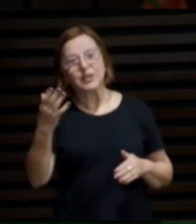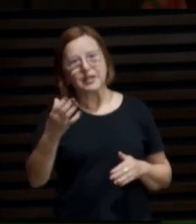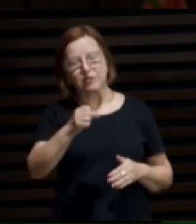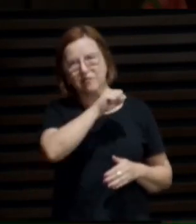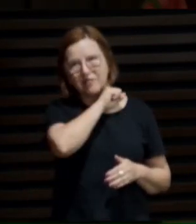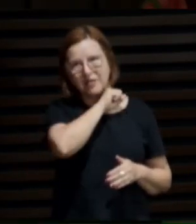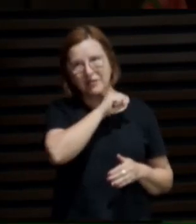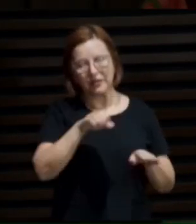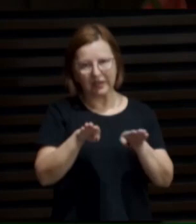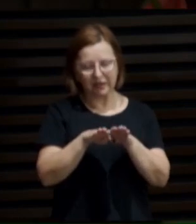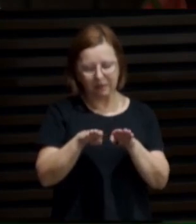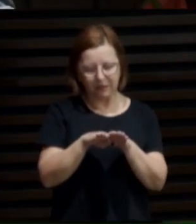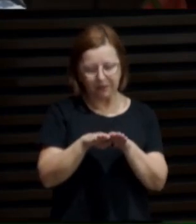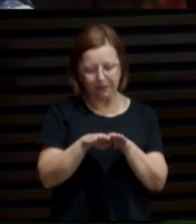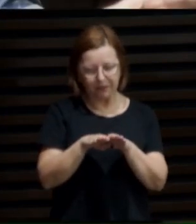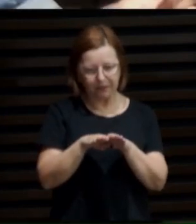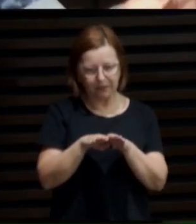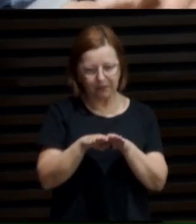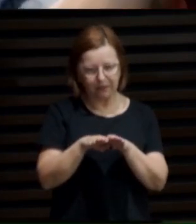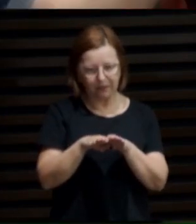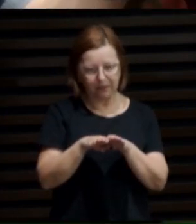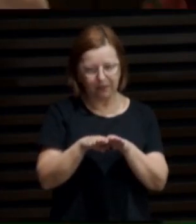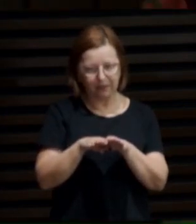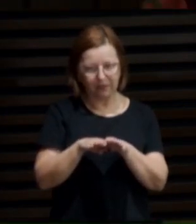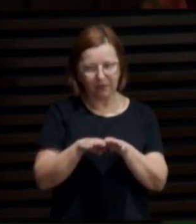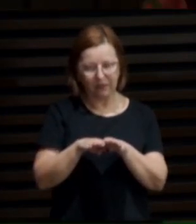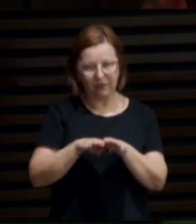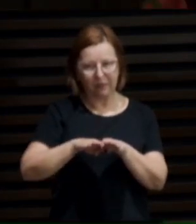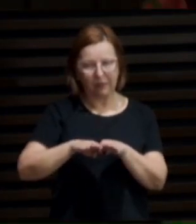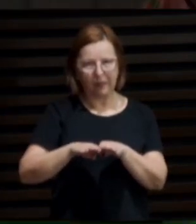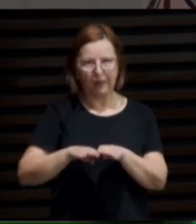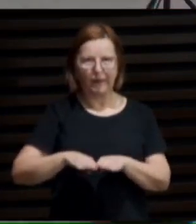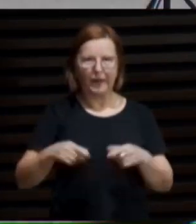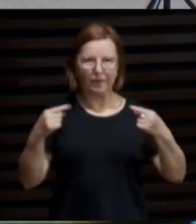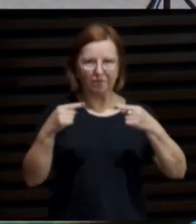E não está ligado diretamente a um sacrifício de perdão, como nós estamos, como bem